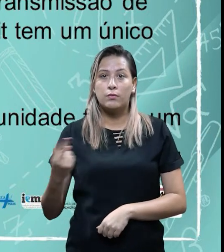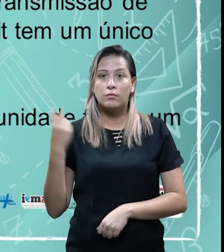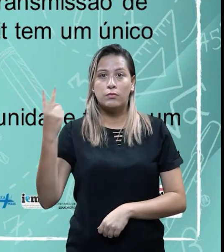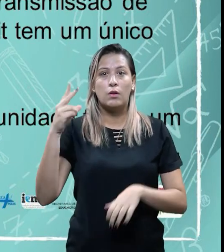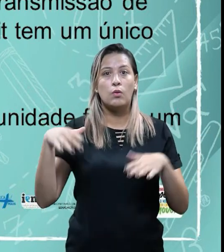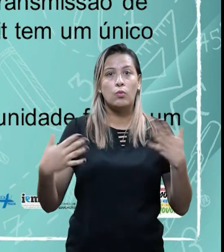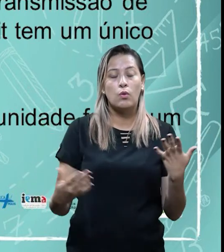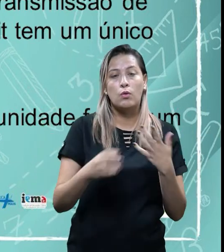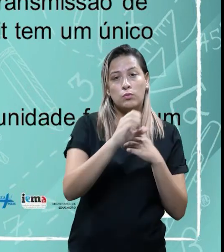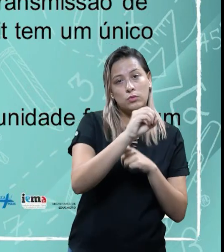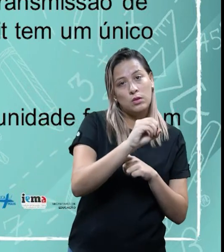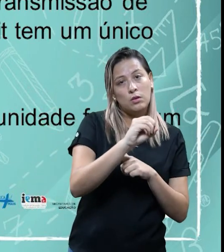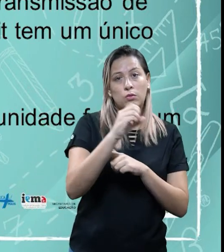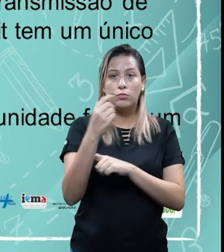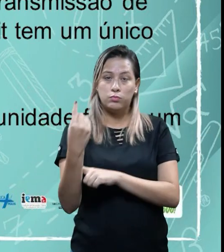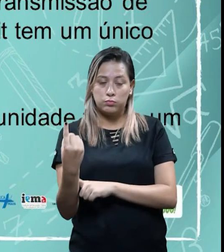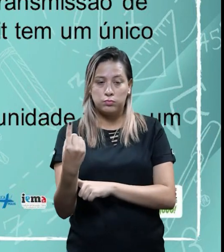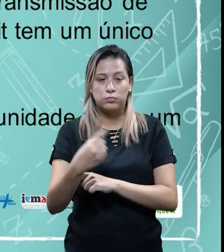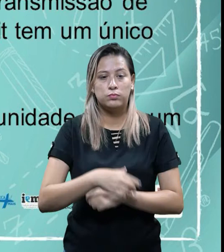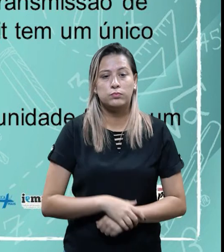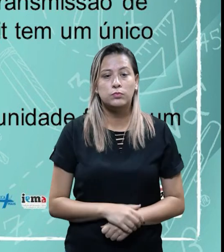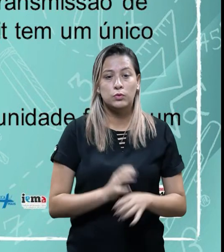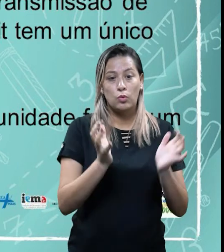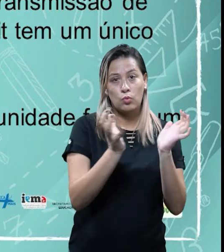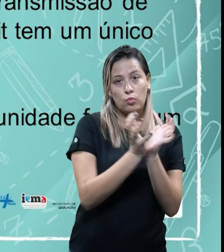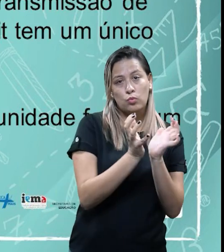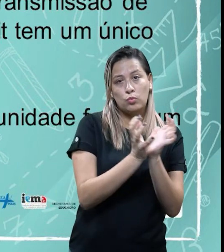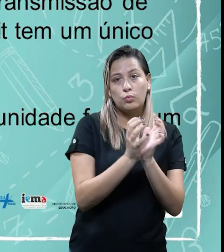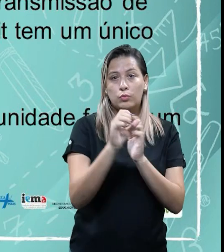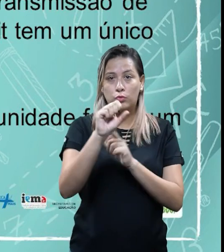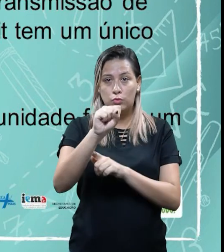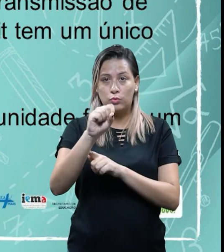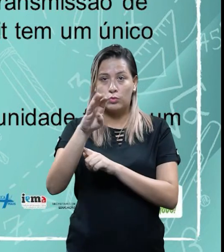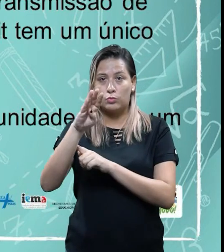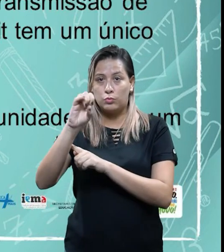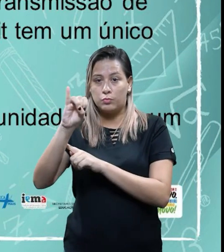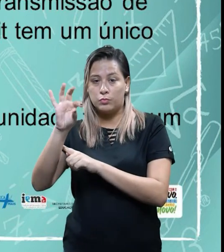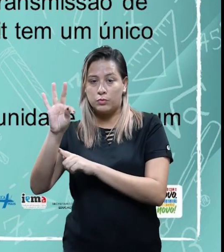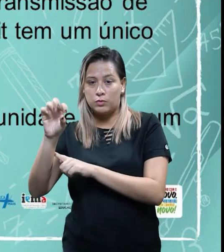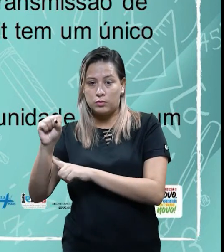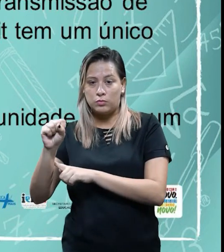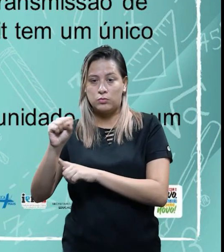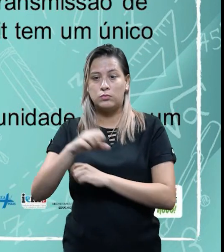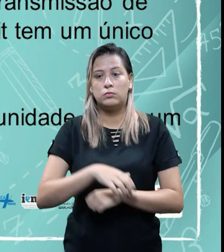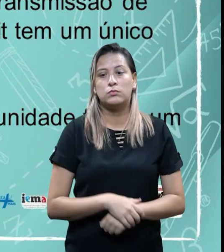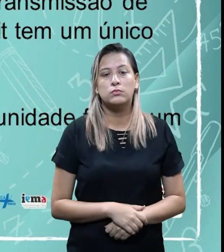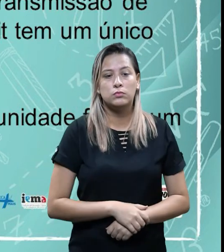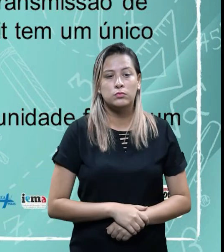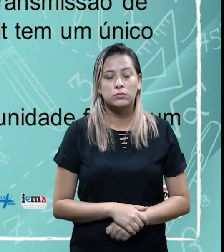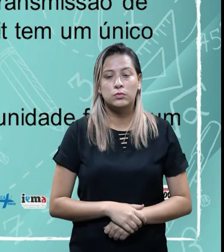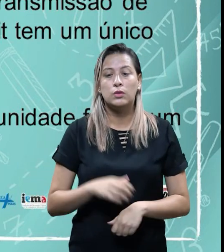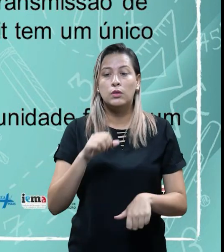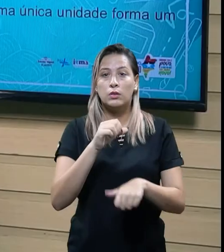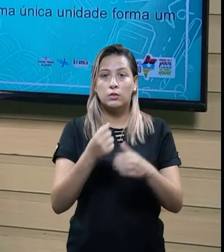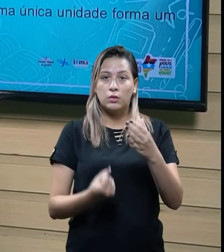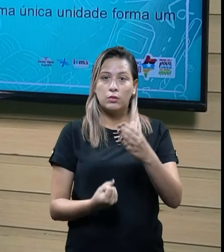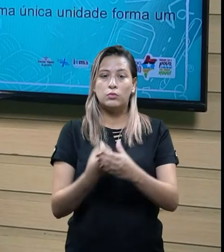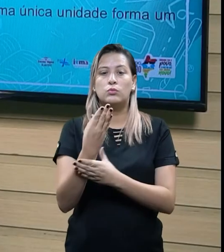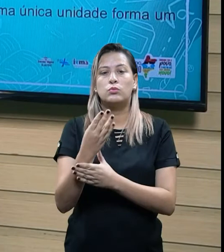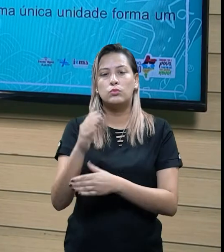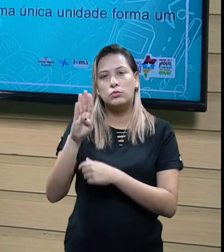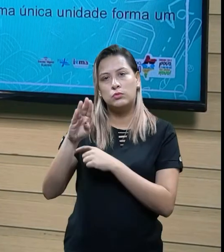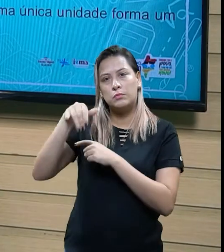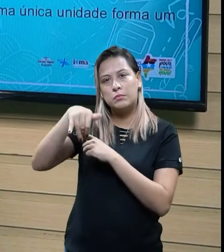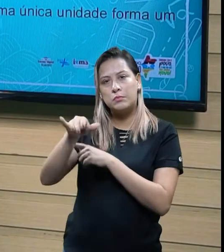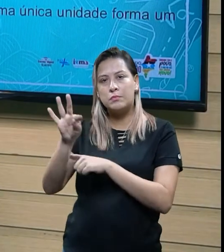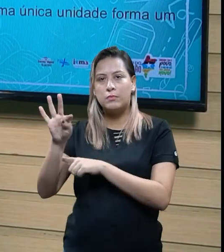1. Um conjunto de 8 bits reunidos como uma única unidade forma um byte. Esses